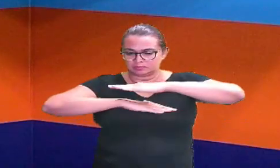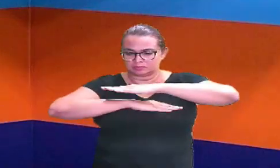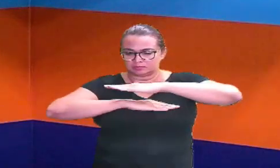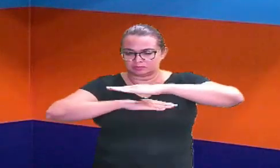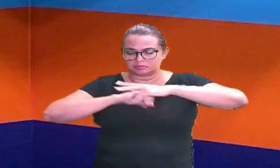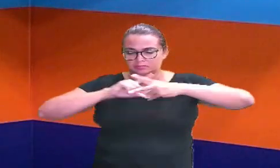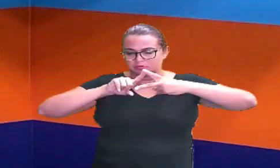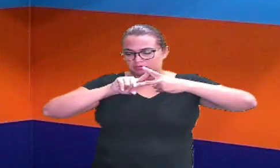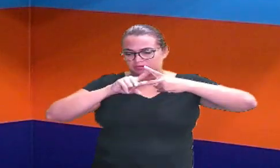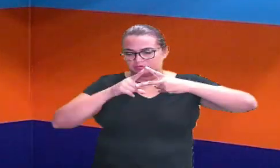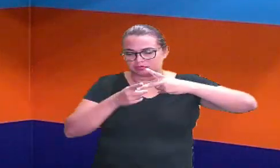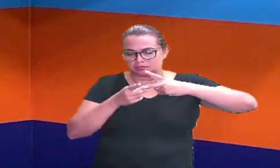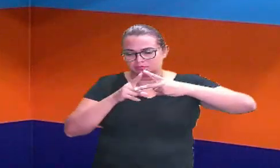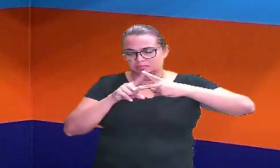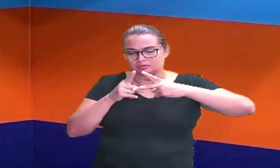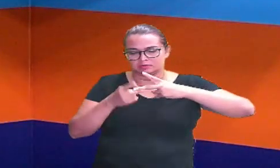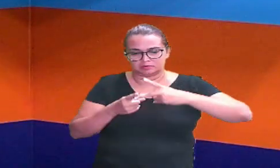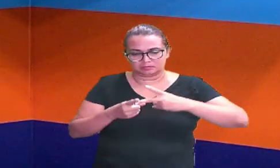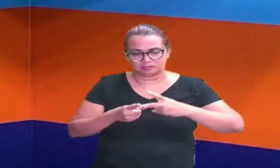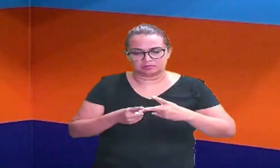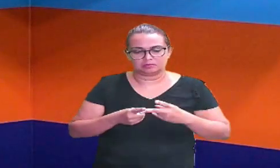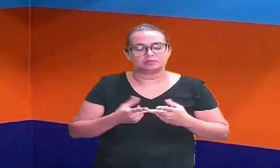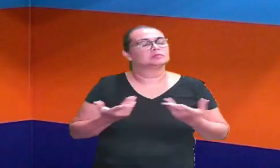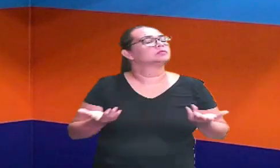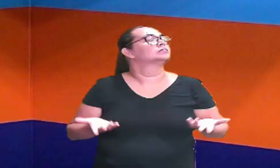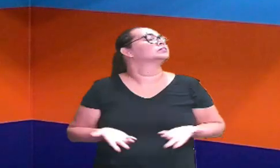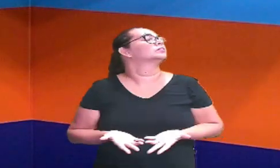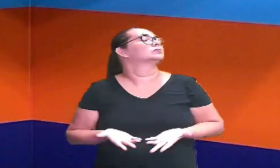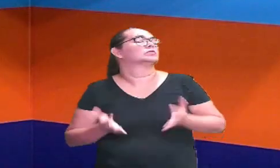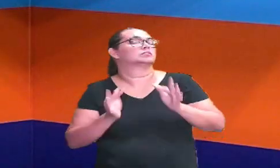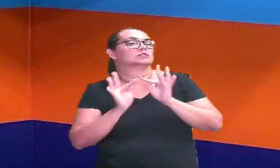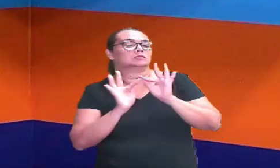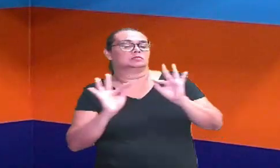e angulações. E a nossa frase de hoje?